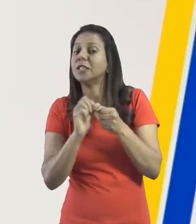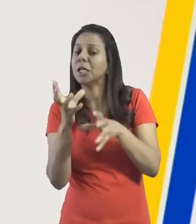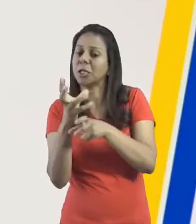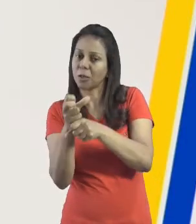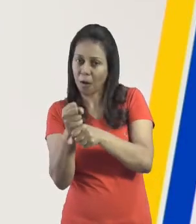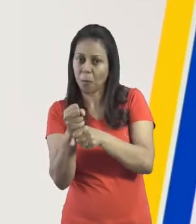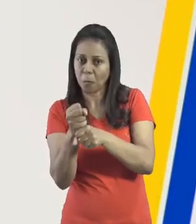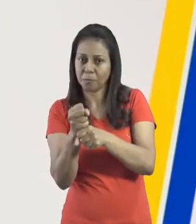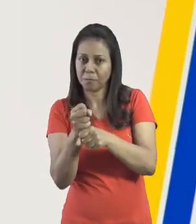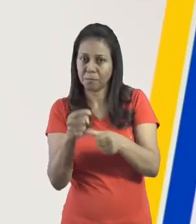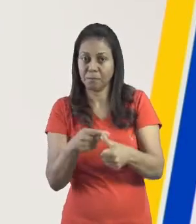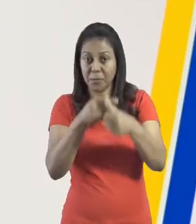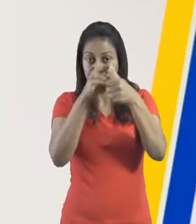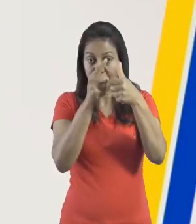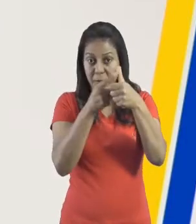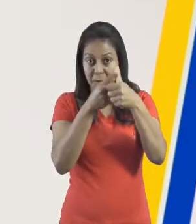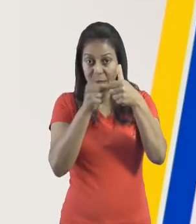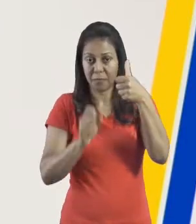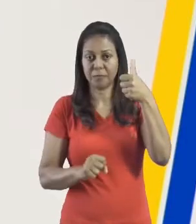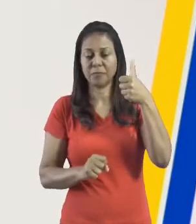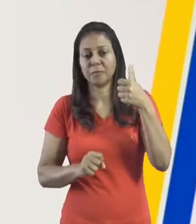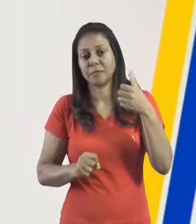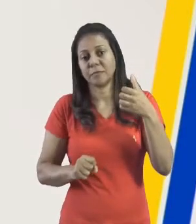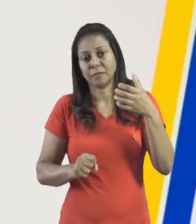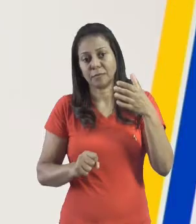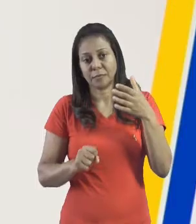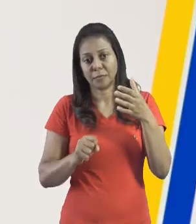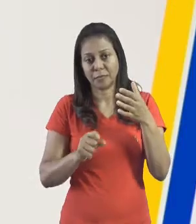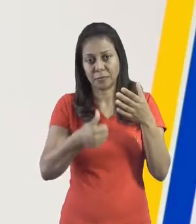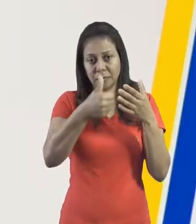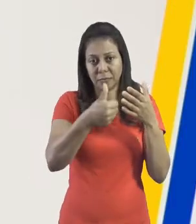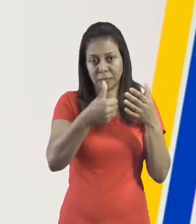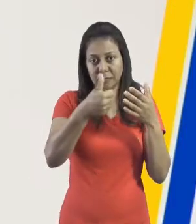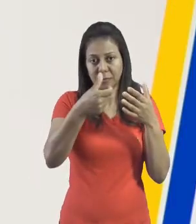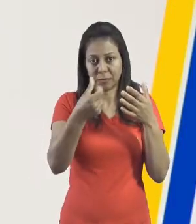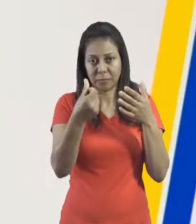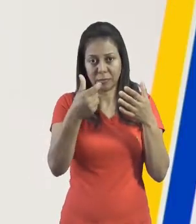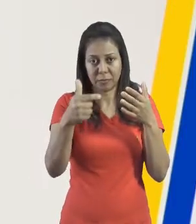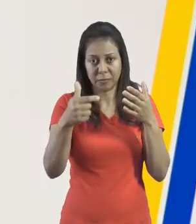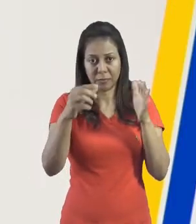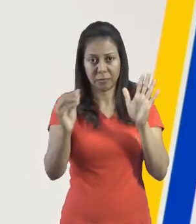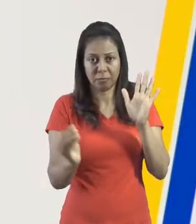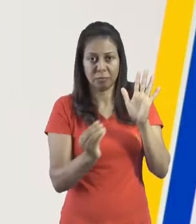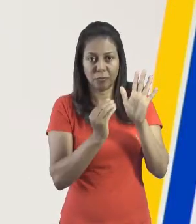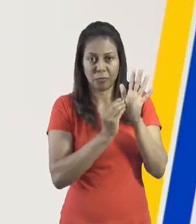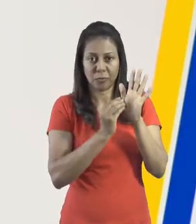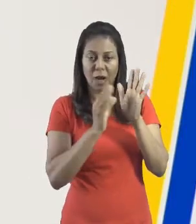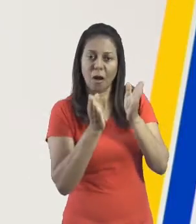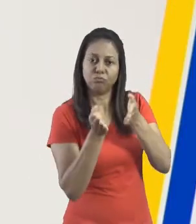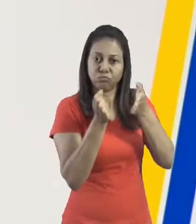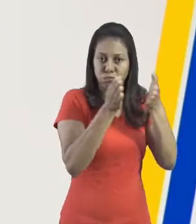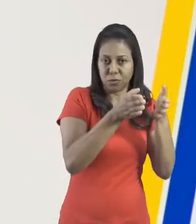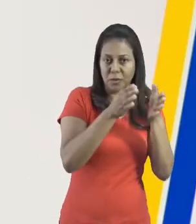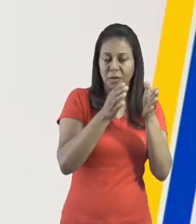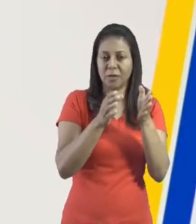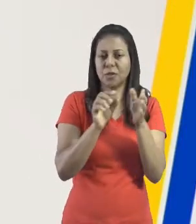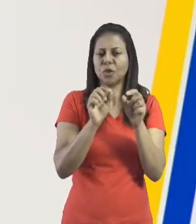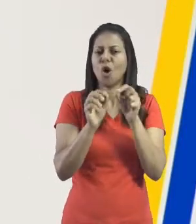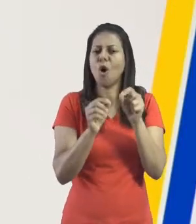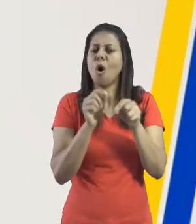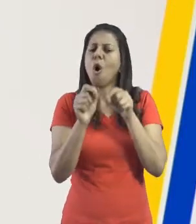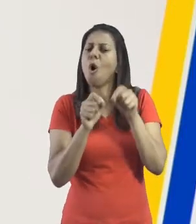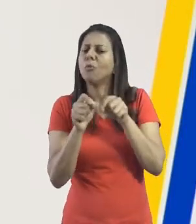resolução. Primeiro passo. Eu trouxe 162 para o primeiro membro, ou seja, é como se eu tivesse